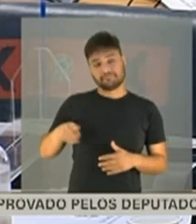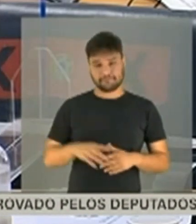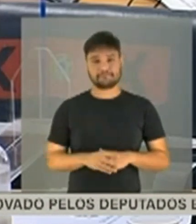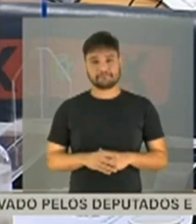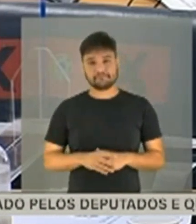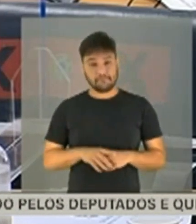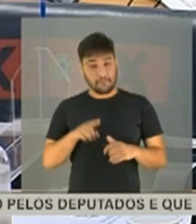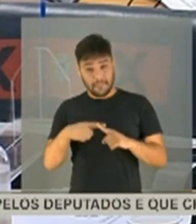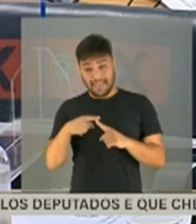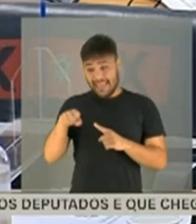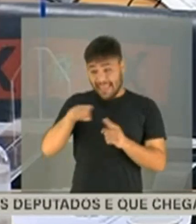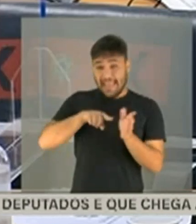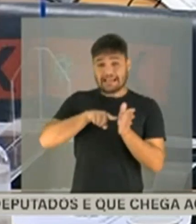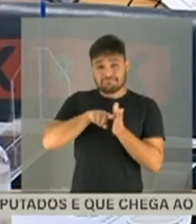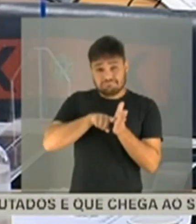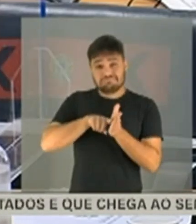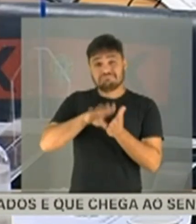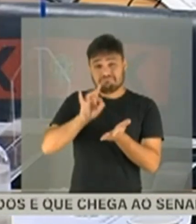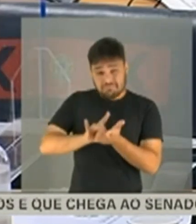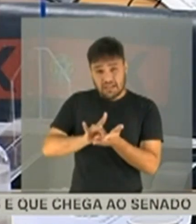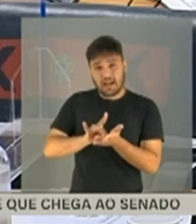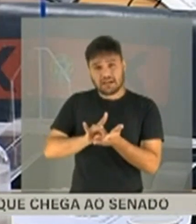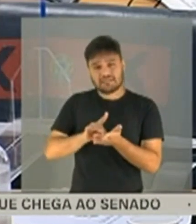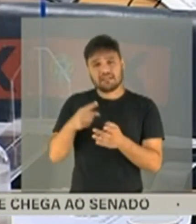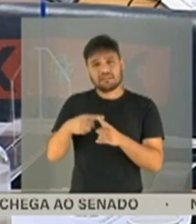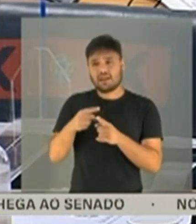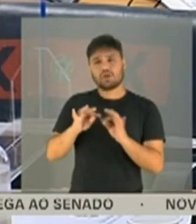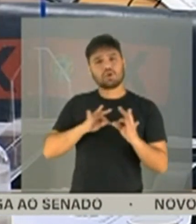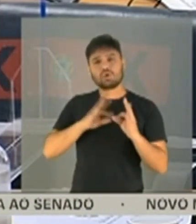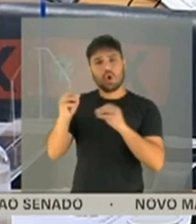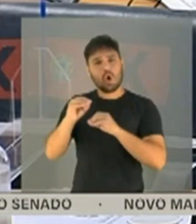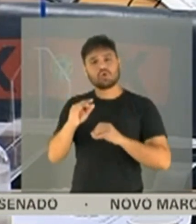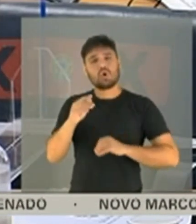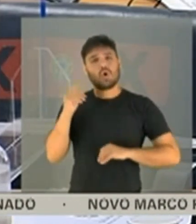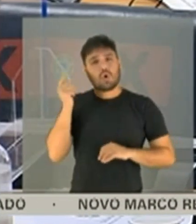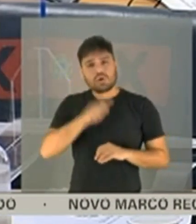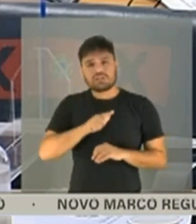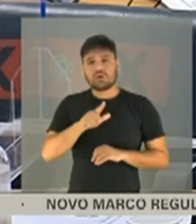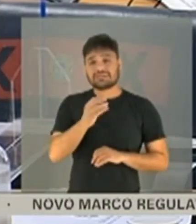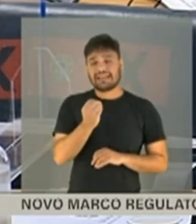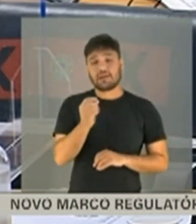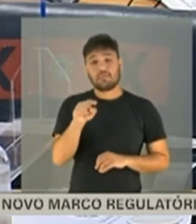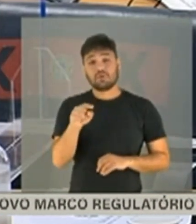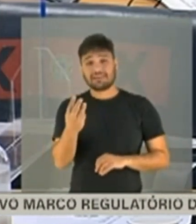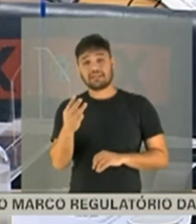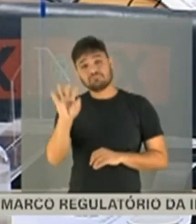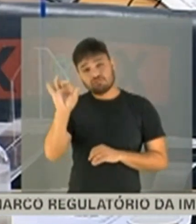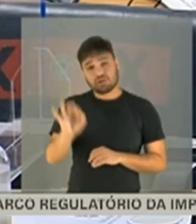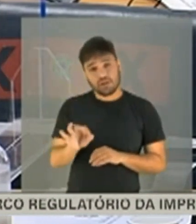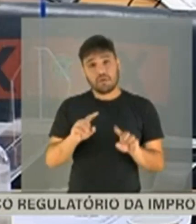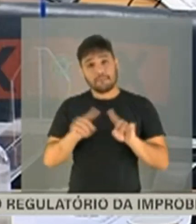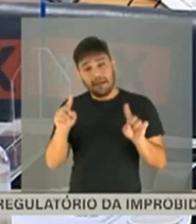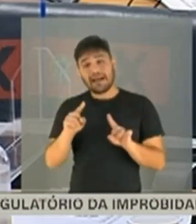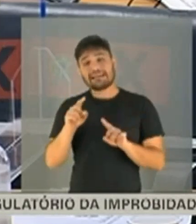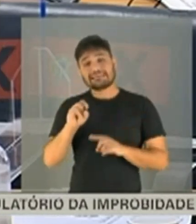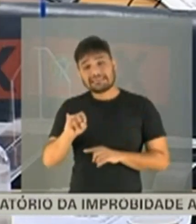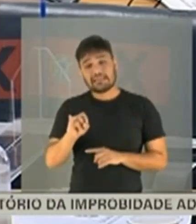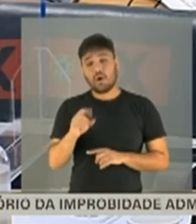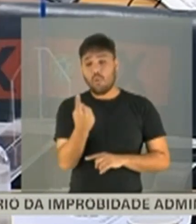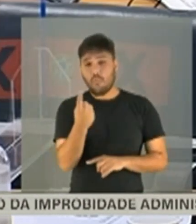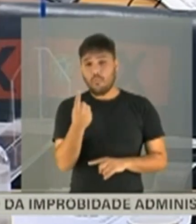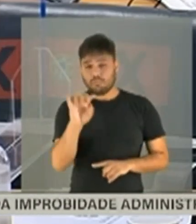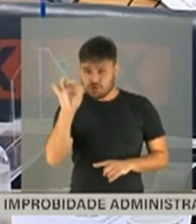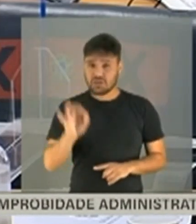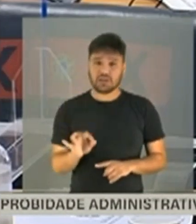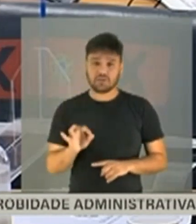se esses números são verdadeiros, mesmo que nem todos obtivessem 0,3%, mas o triplo, ou seja,